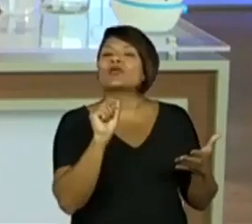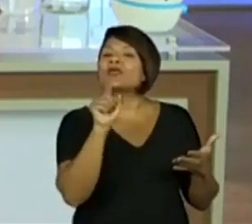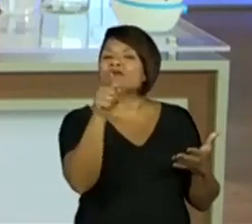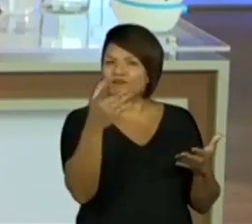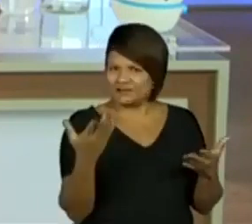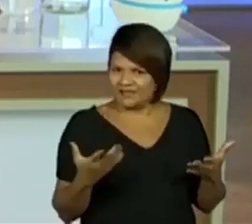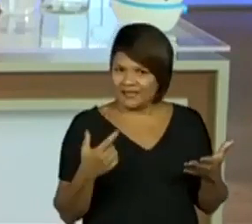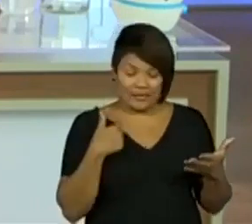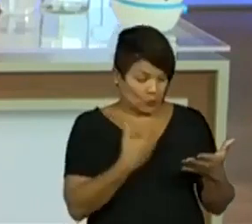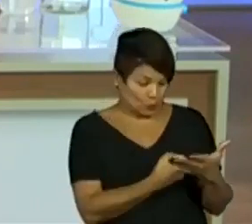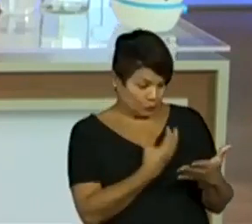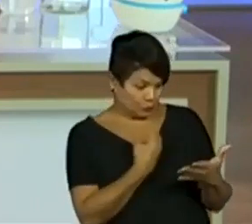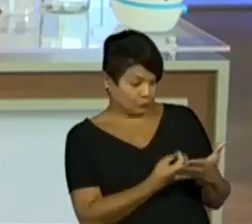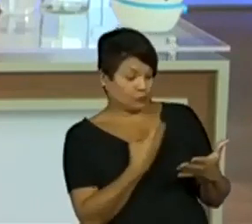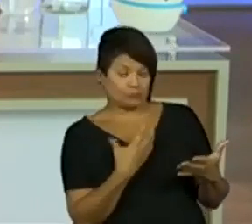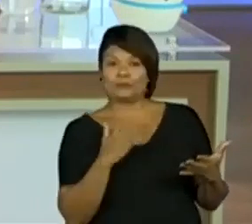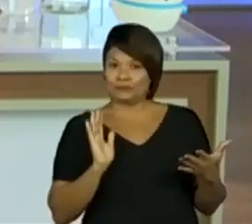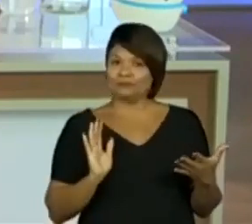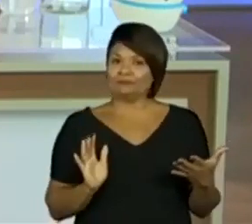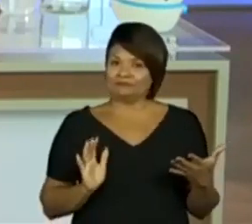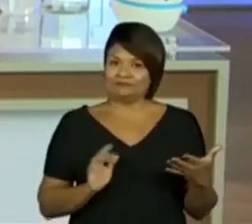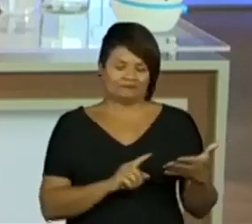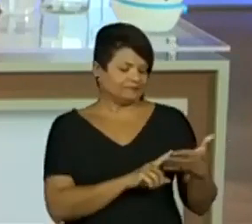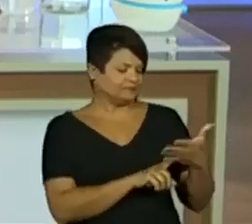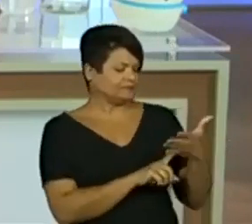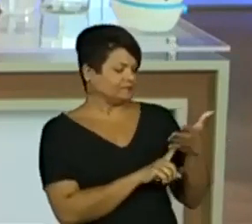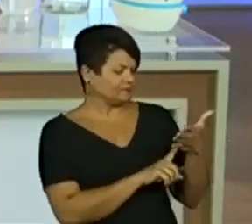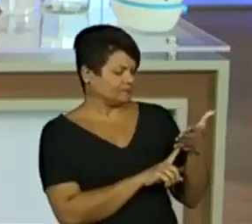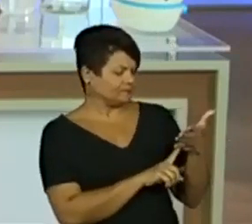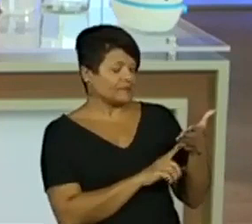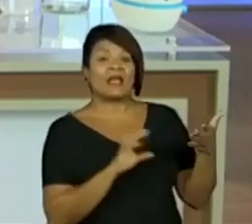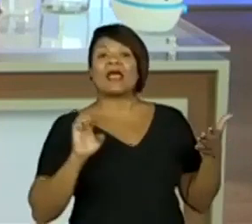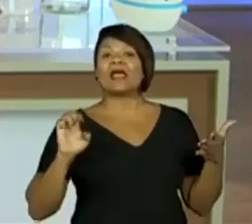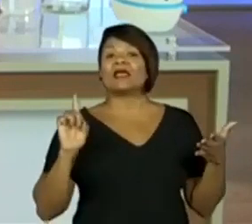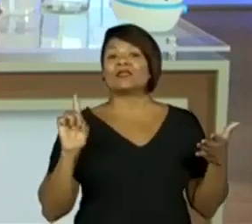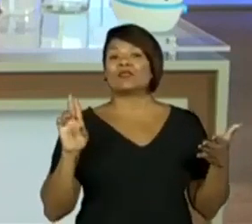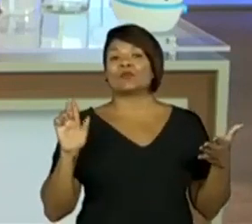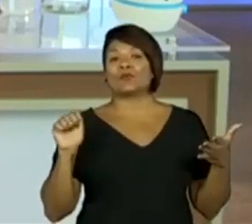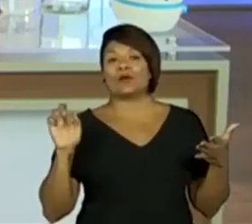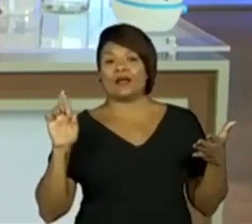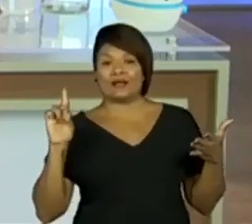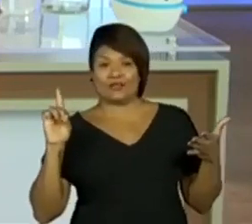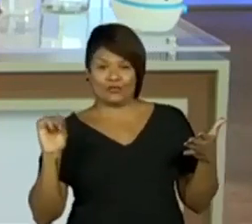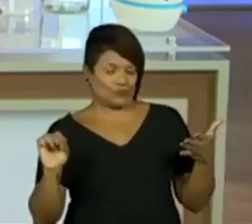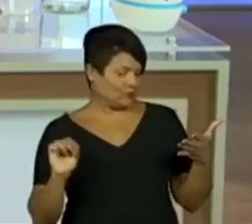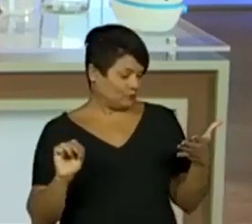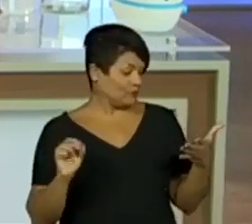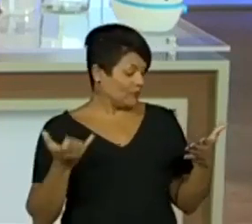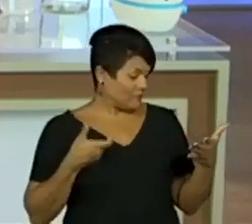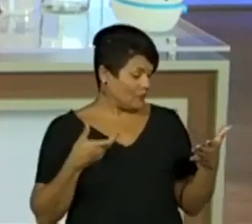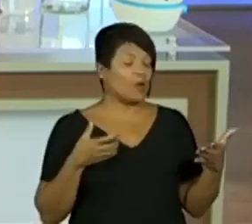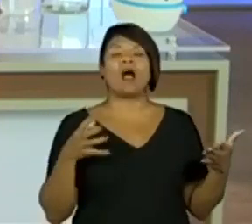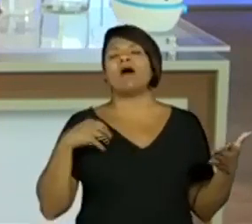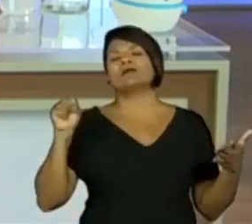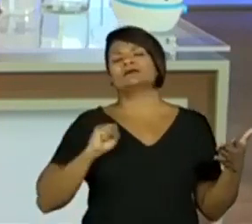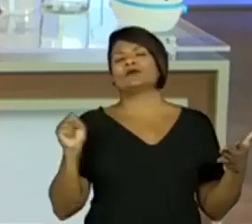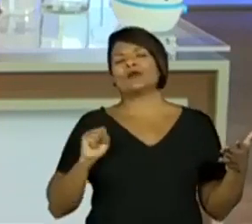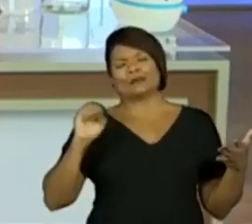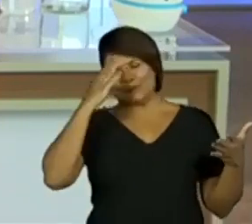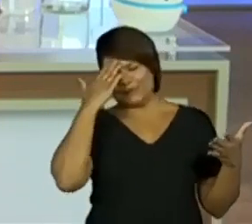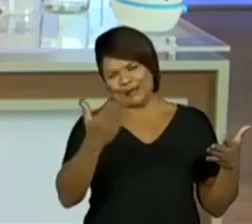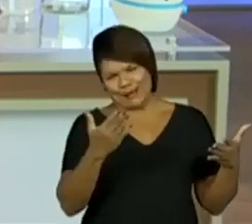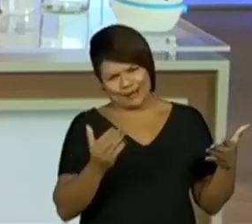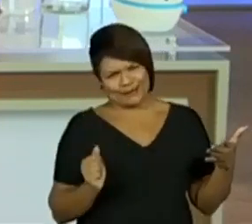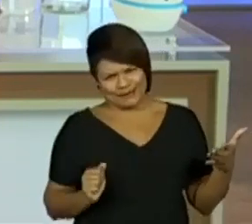mensagens que eu estou recebendo. O Eduardo disse que está adorando minhas aulas. Muito obrigado,